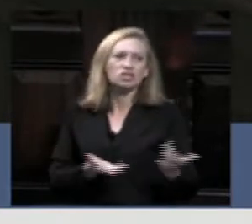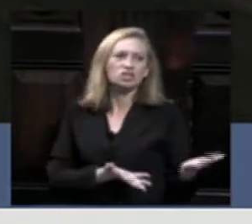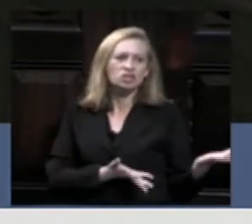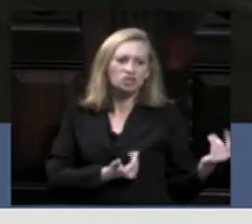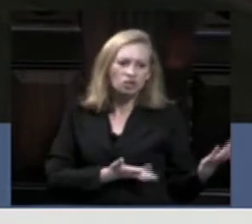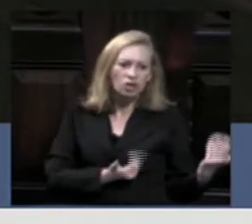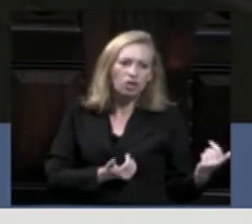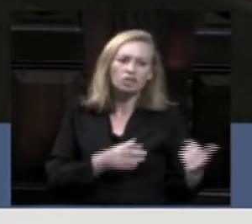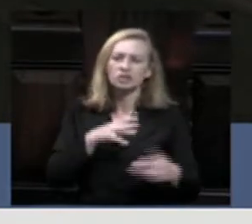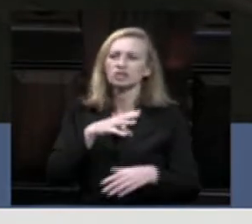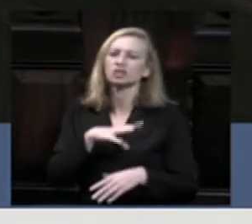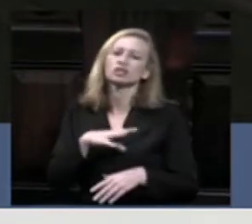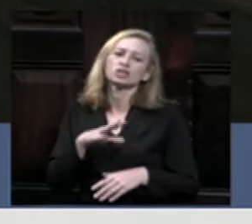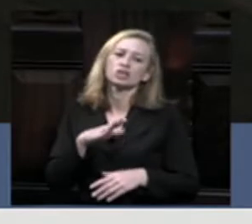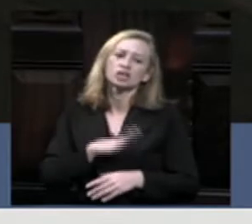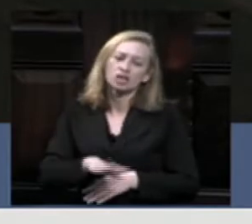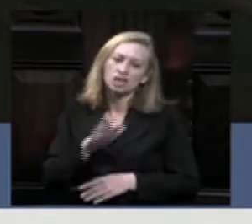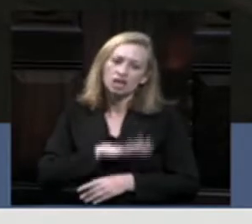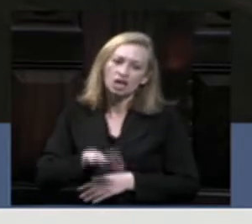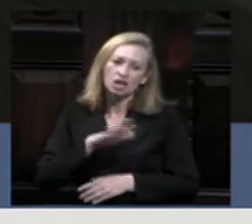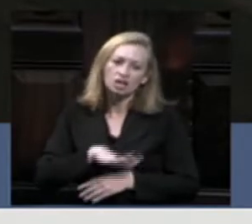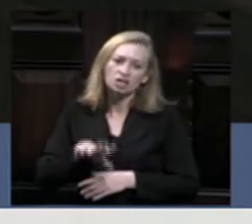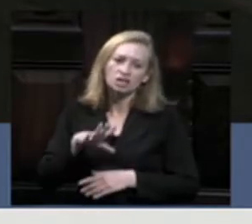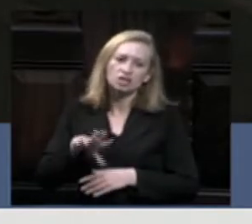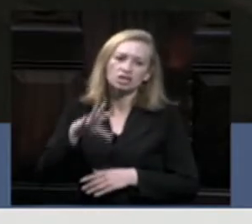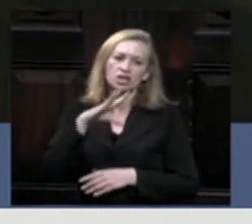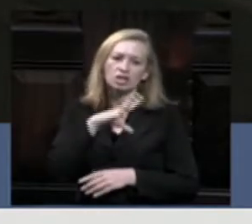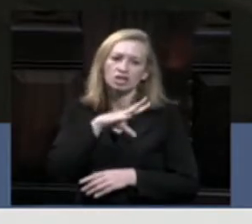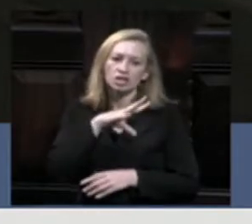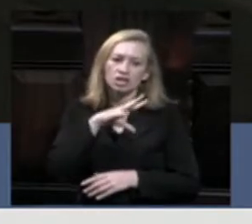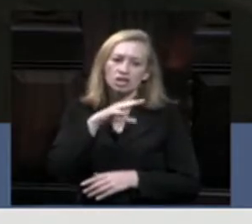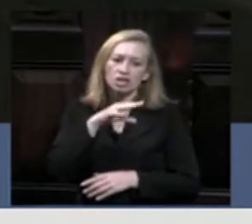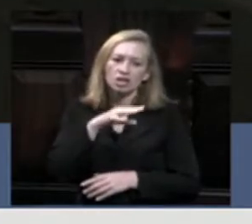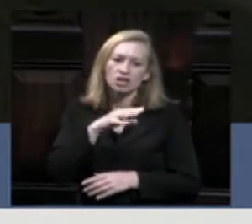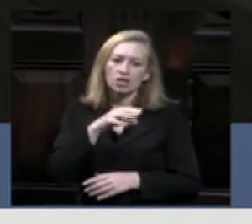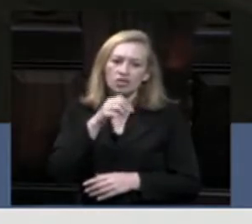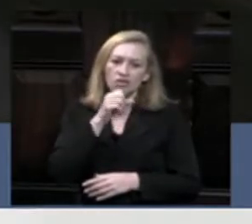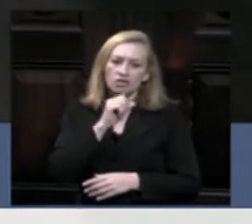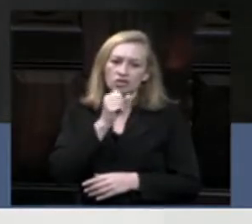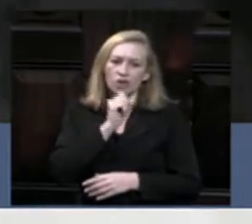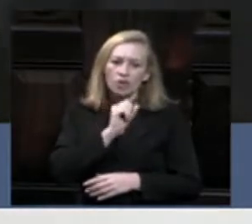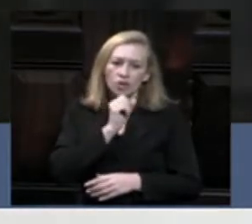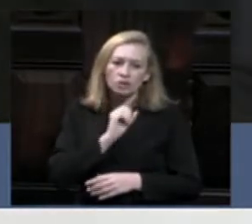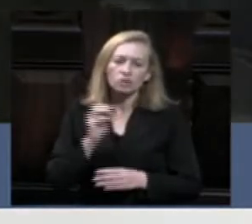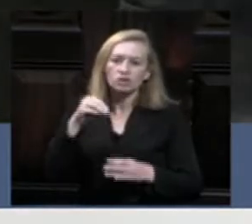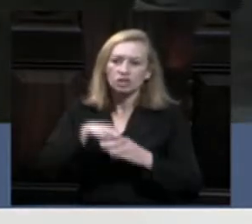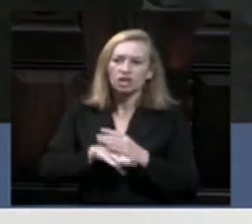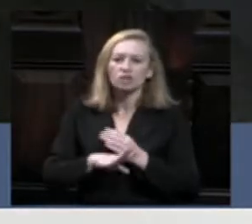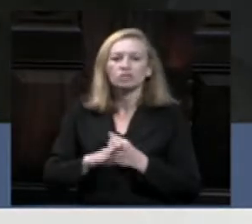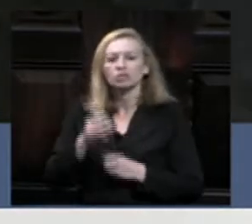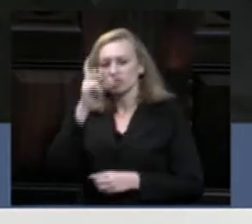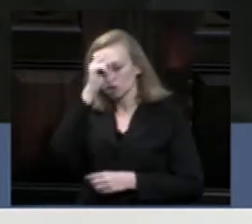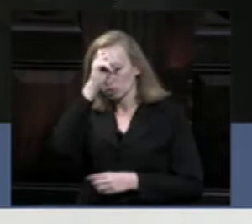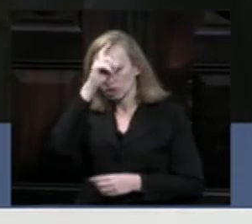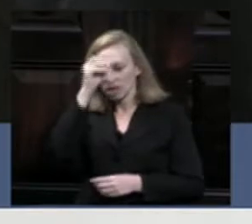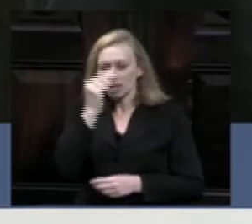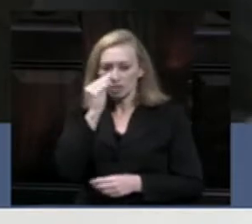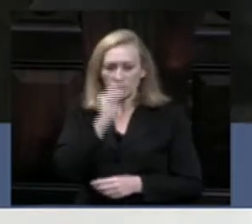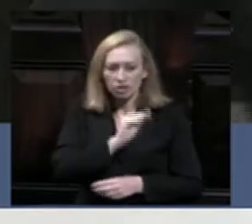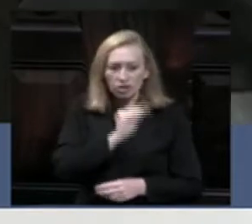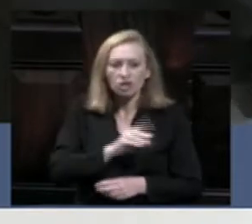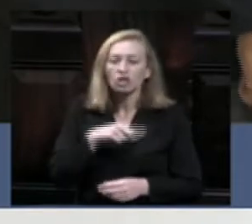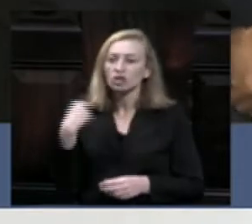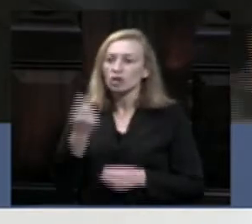vários idosos, várias pessoas abandonadas dentro dos hospitais. Nós ampliamos o projeto